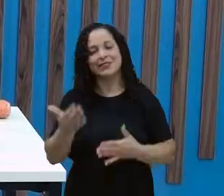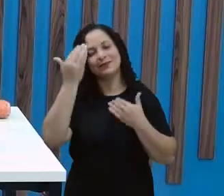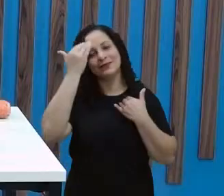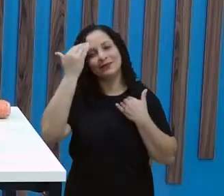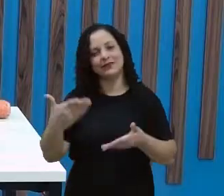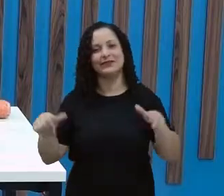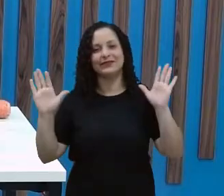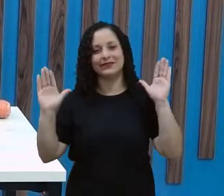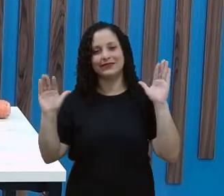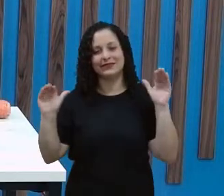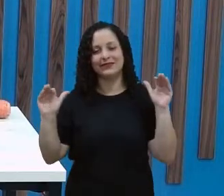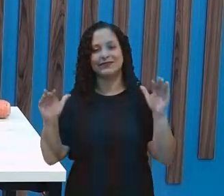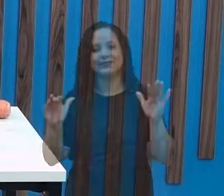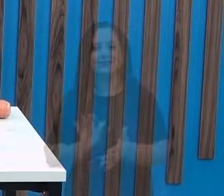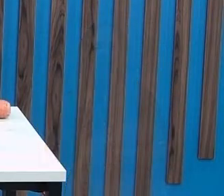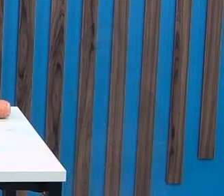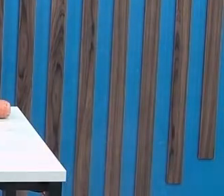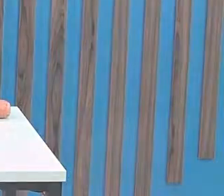Tchau.